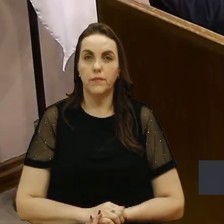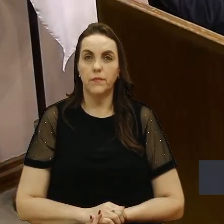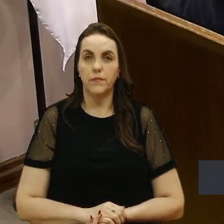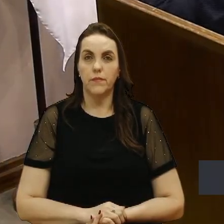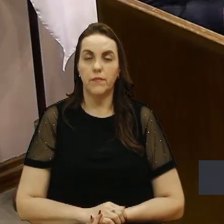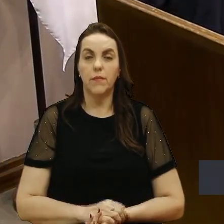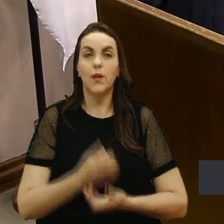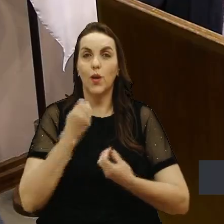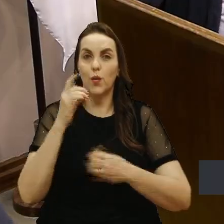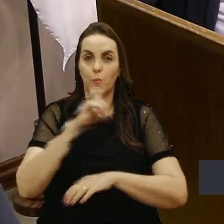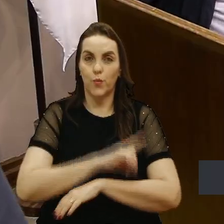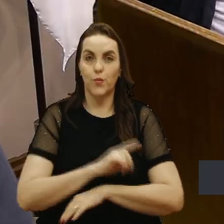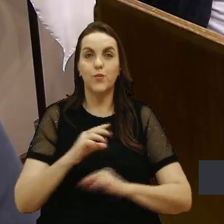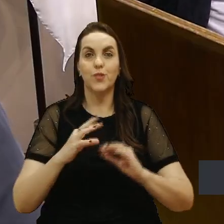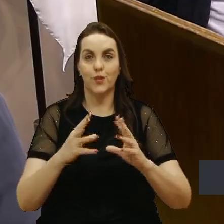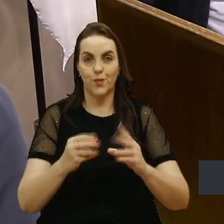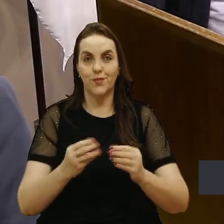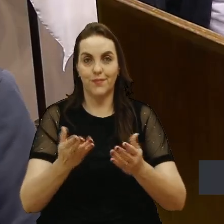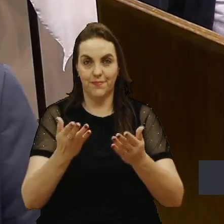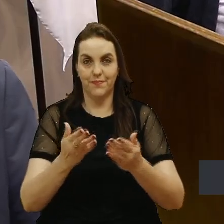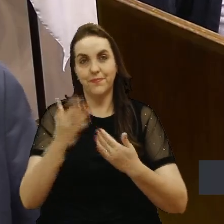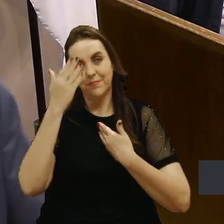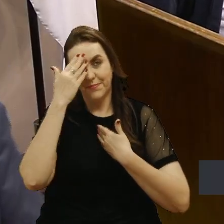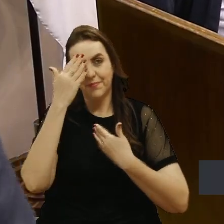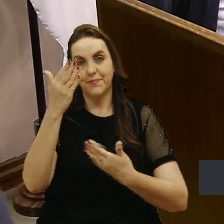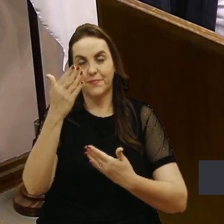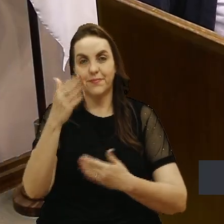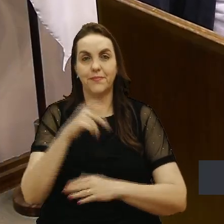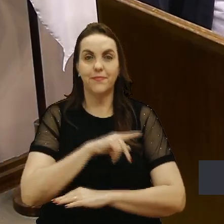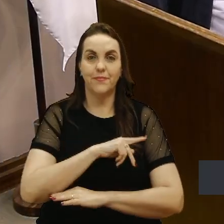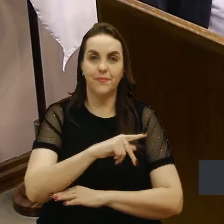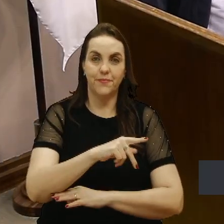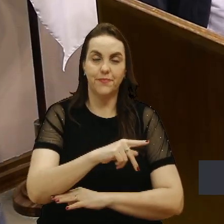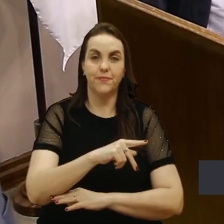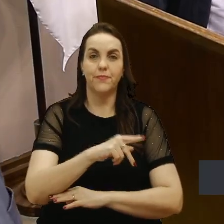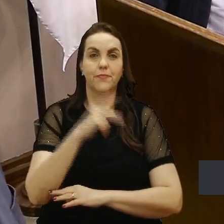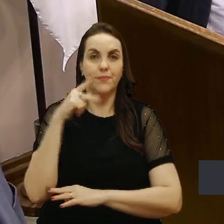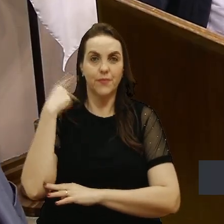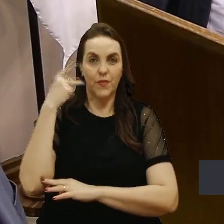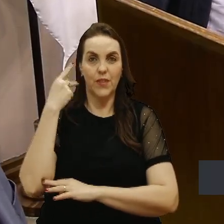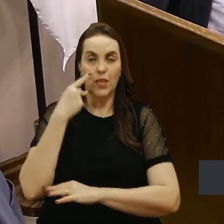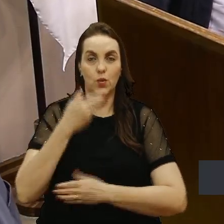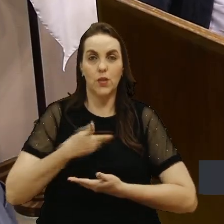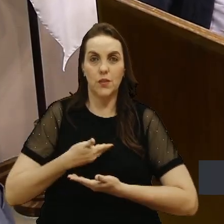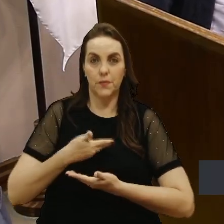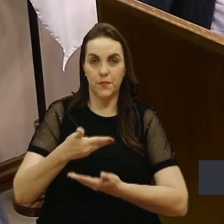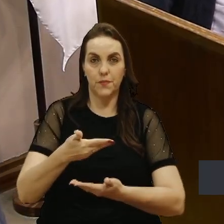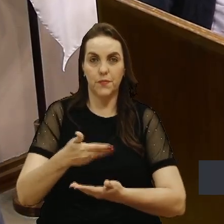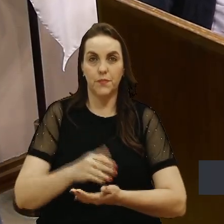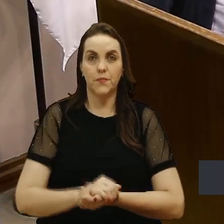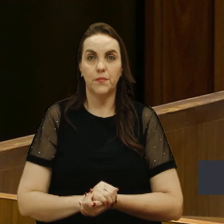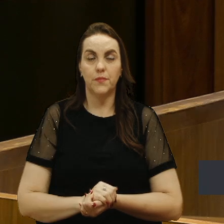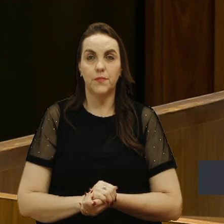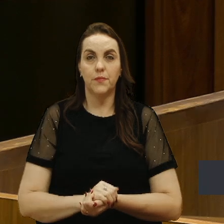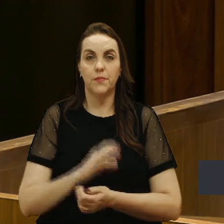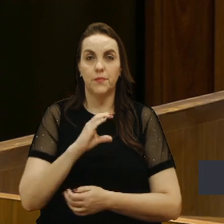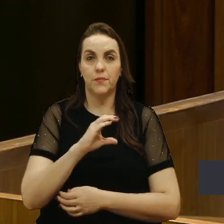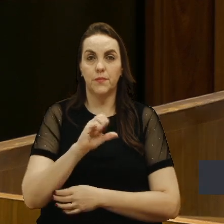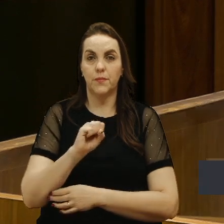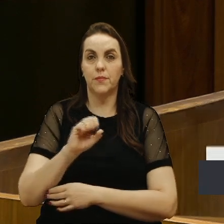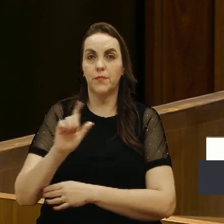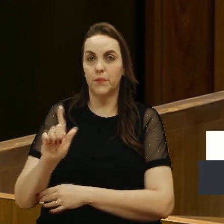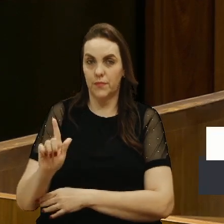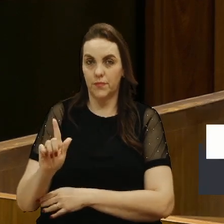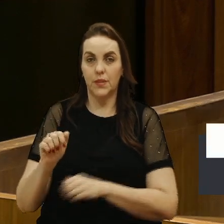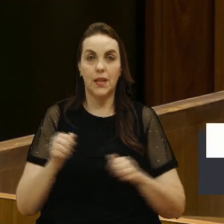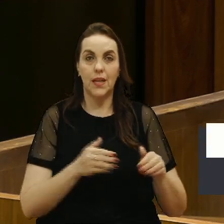Bom dia a todos. Obrigado, senhor presidente, vereadores, pelo convite, para que a CSG, ou a Caminho da Serra Gaúcha,